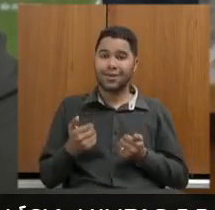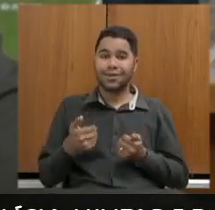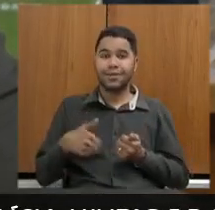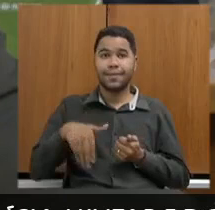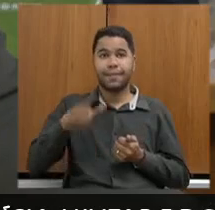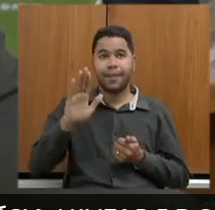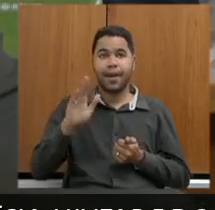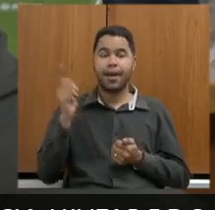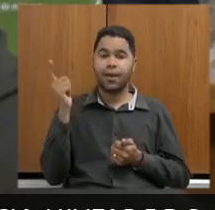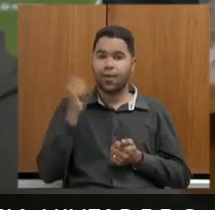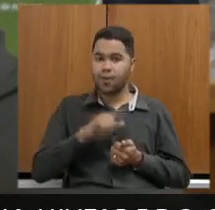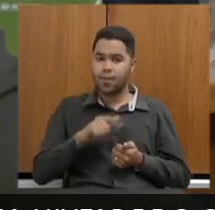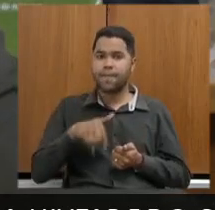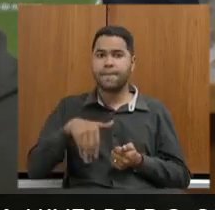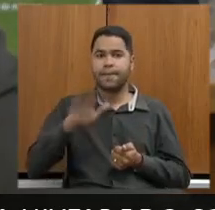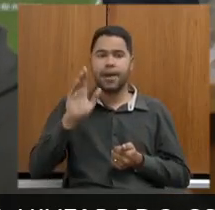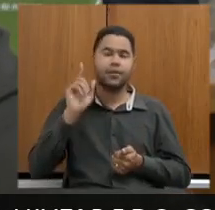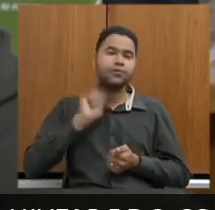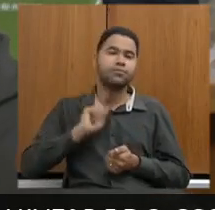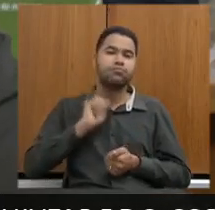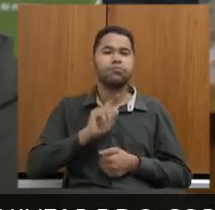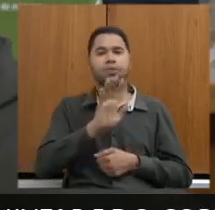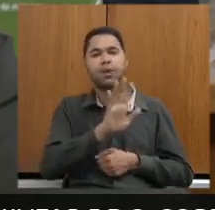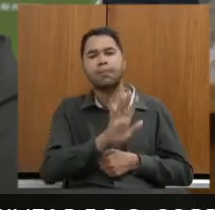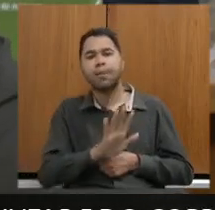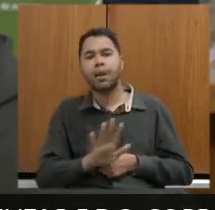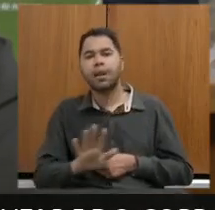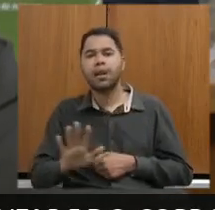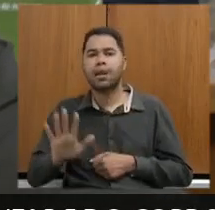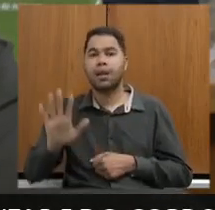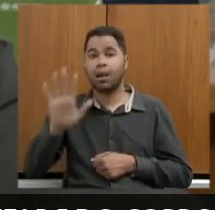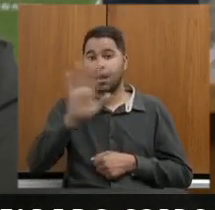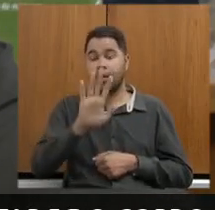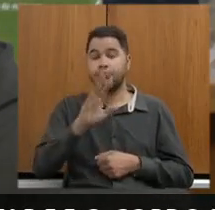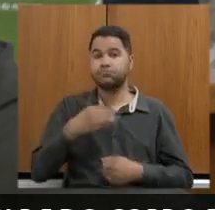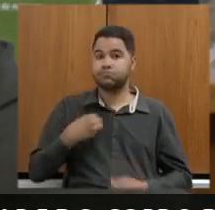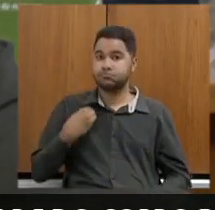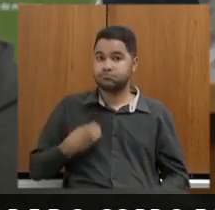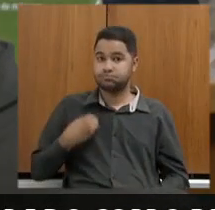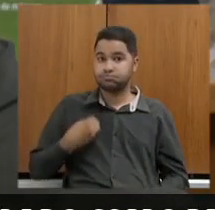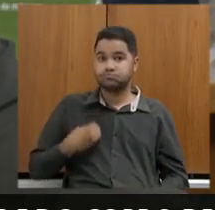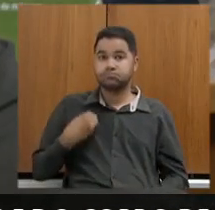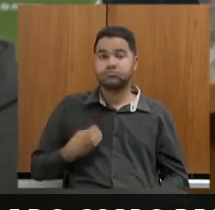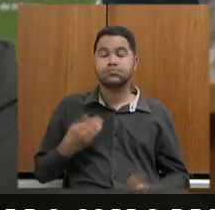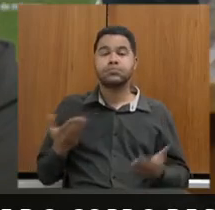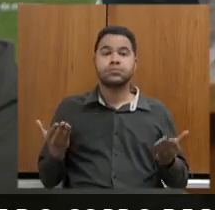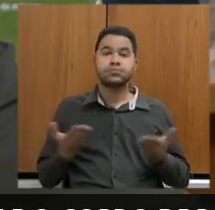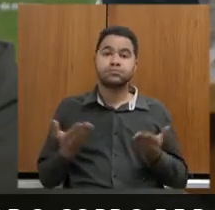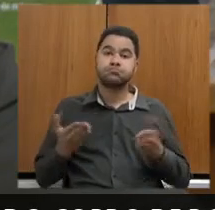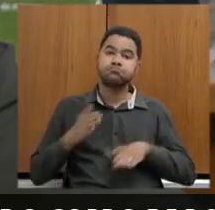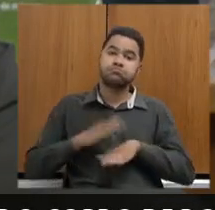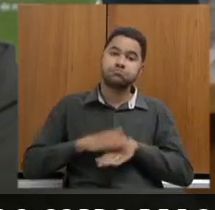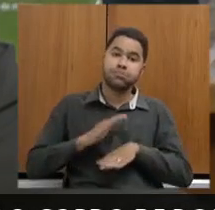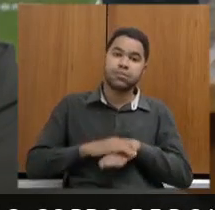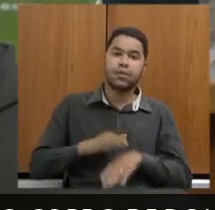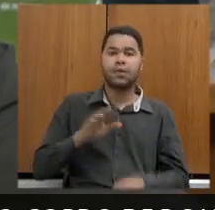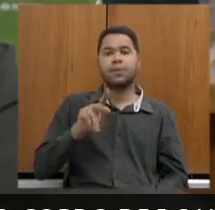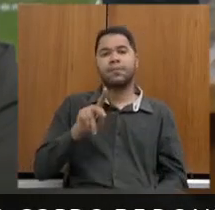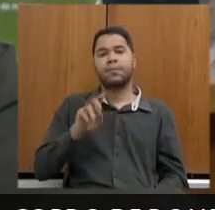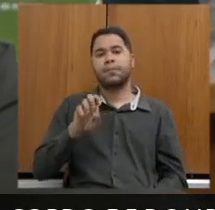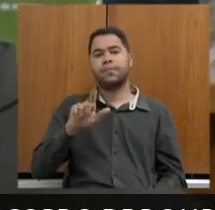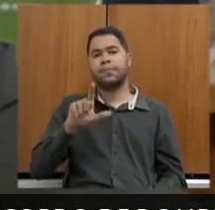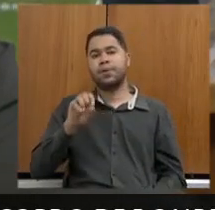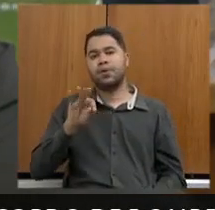e alcançarmos mais Mineiros em todo o estado termos a presença física seja através de pelotão